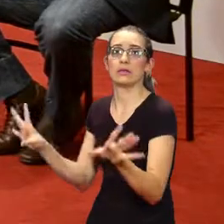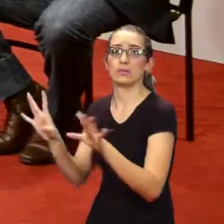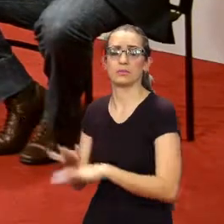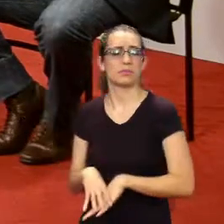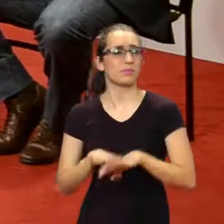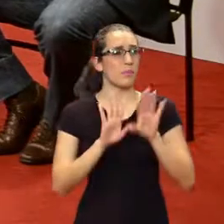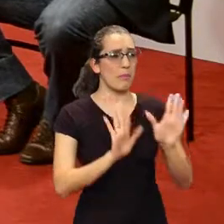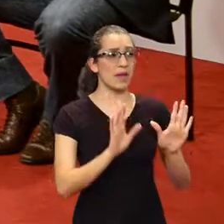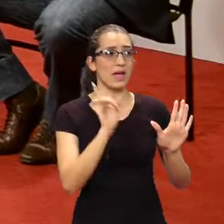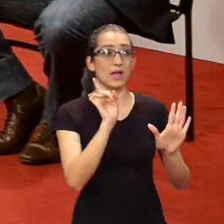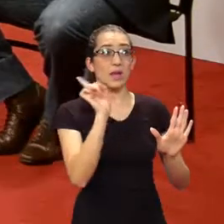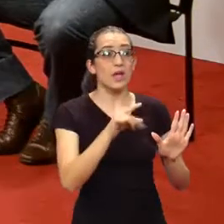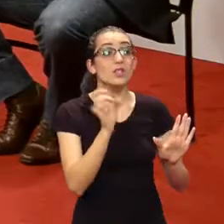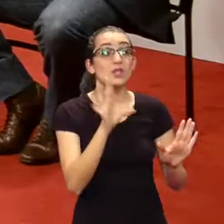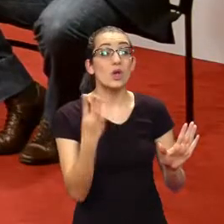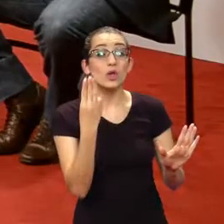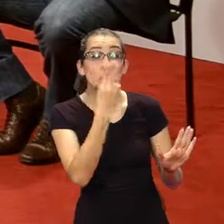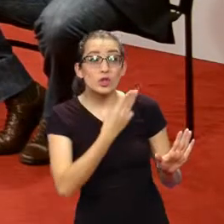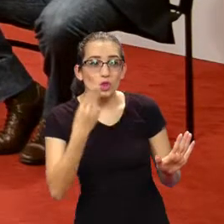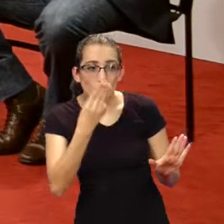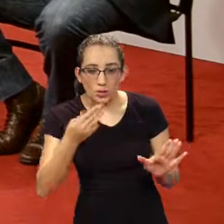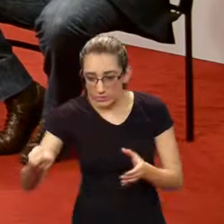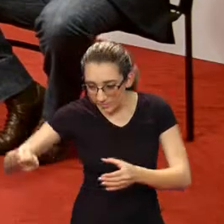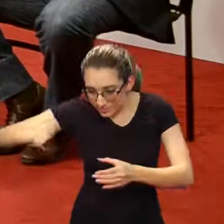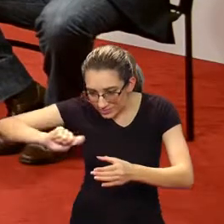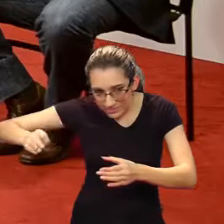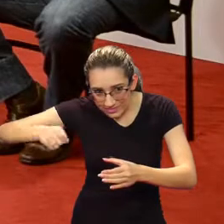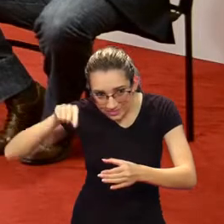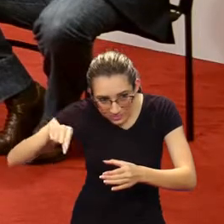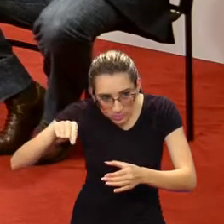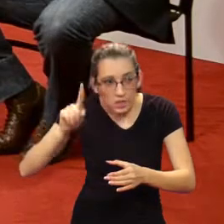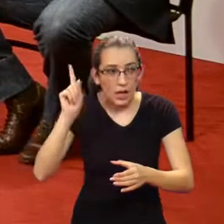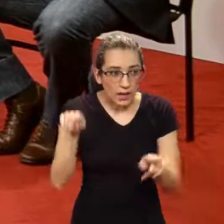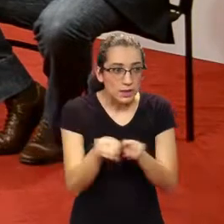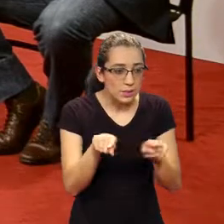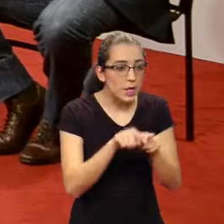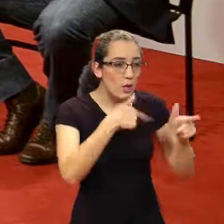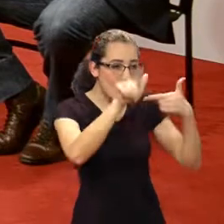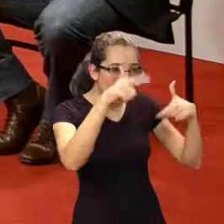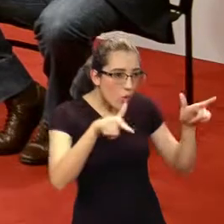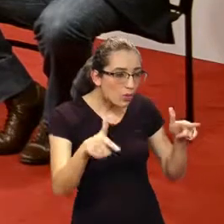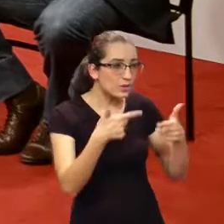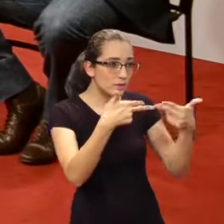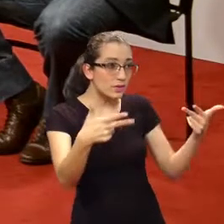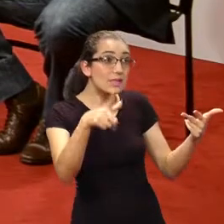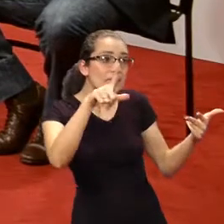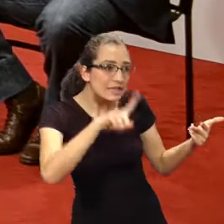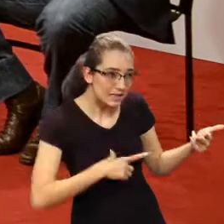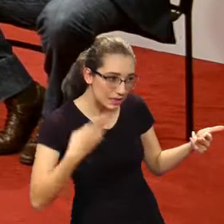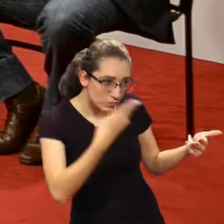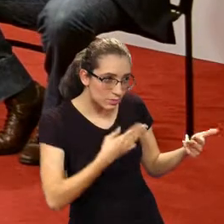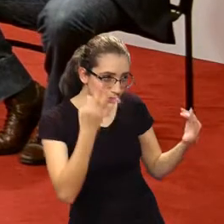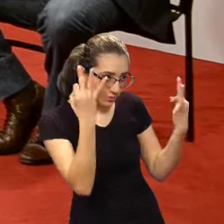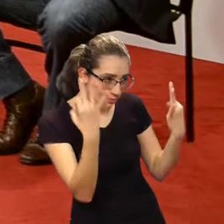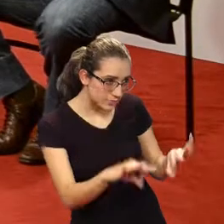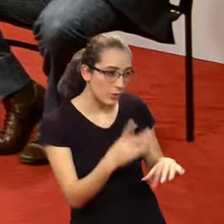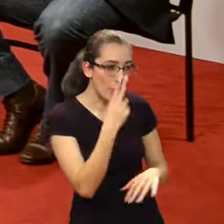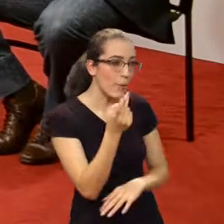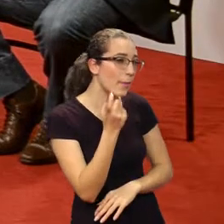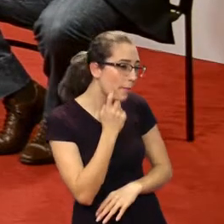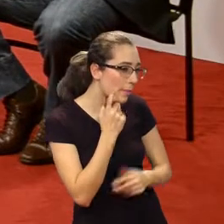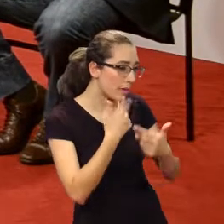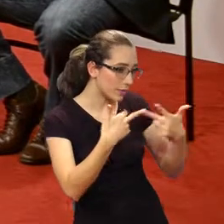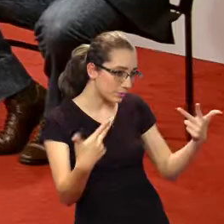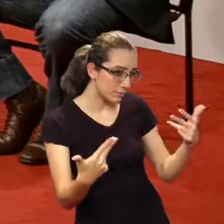Mas, professor, açúcar não é só o açúcar como tal, também produtos que contêm açúcar. Perfeito, né? E fugir dessa armadilha hoje, né,